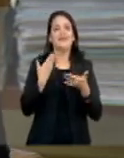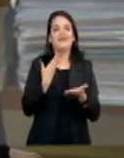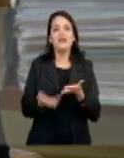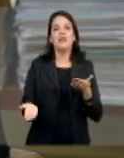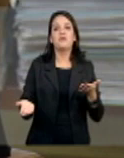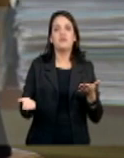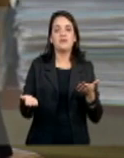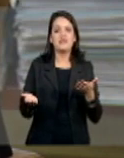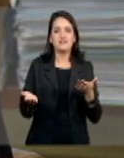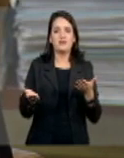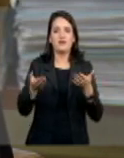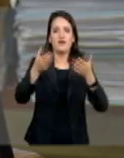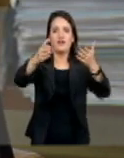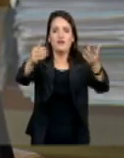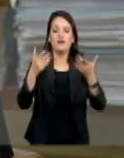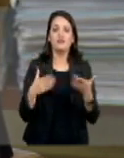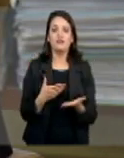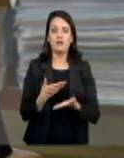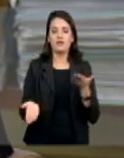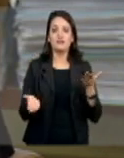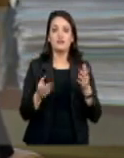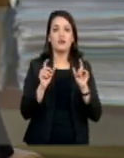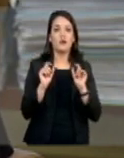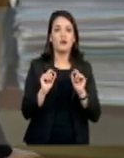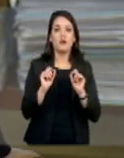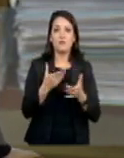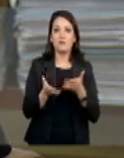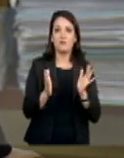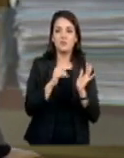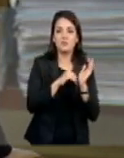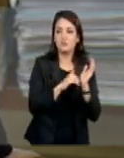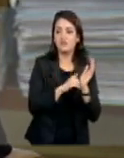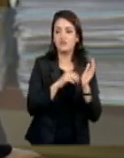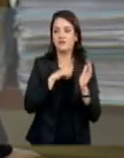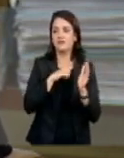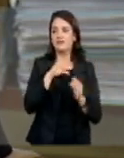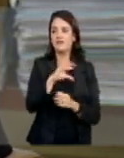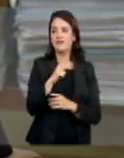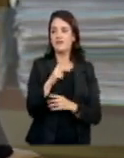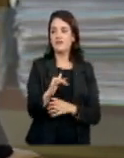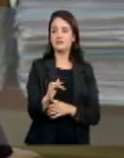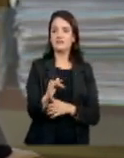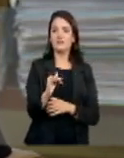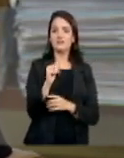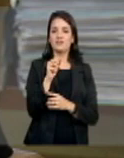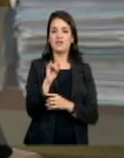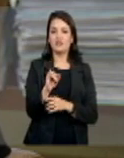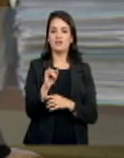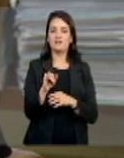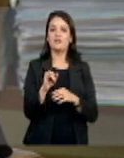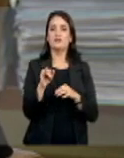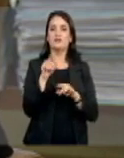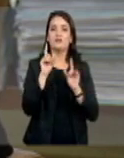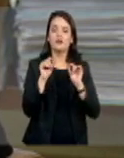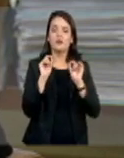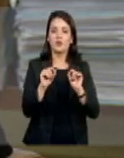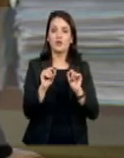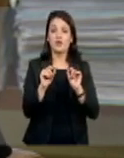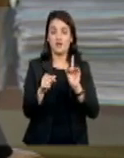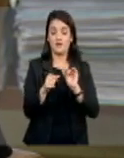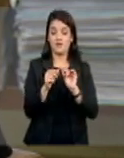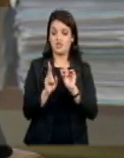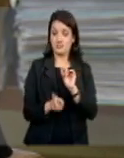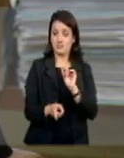ressalvada a competência extraordinária das cpi's artigo 58 parágrafo 3º da constituição pressupõe sempre